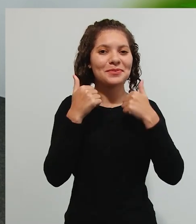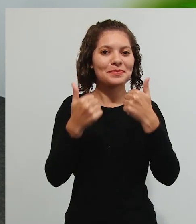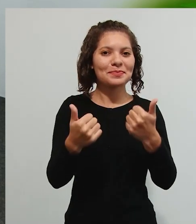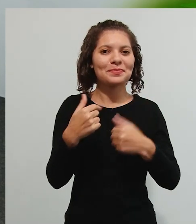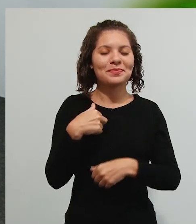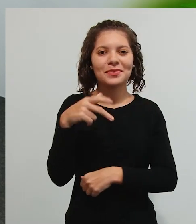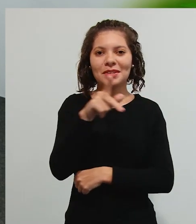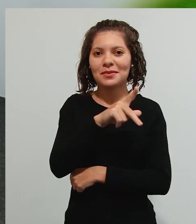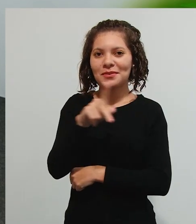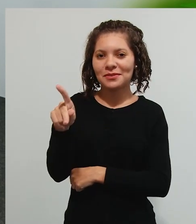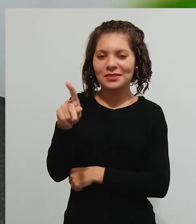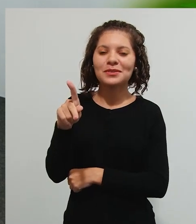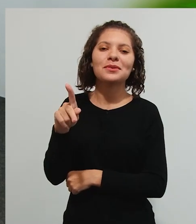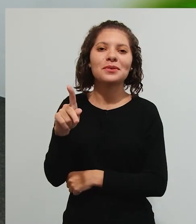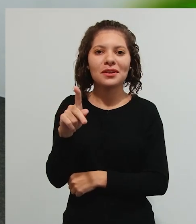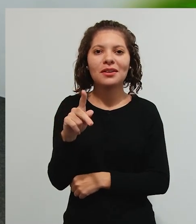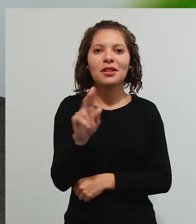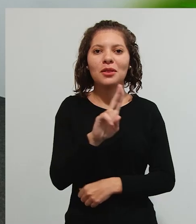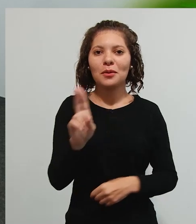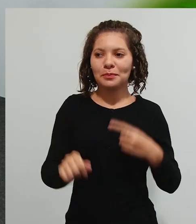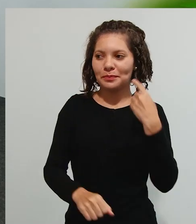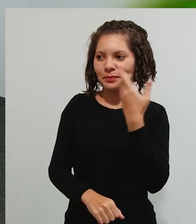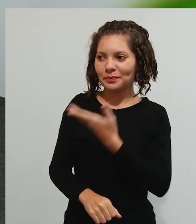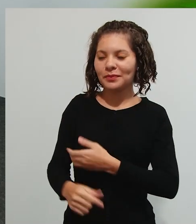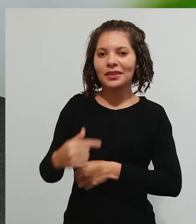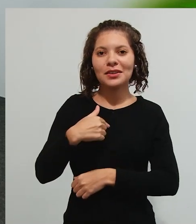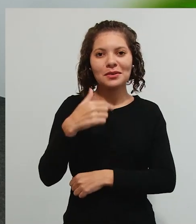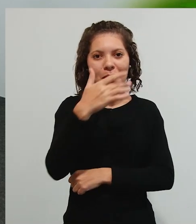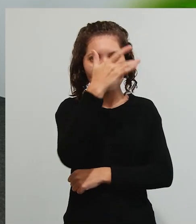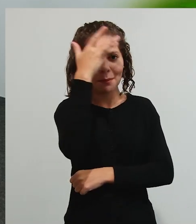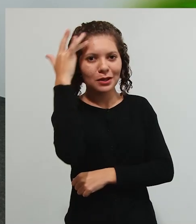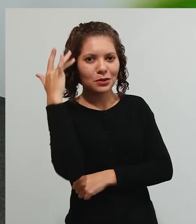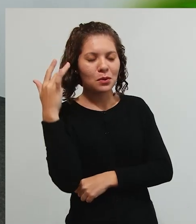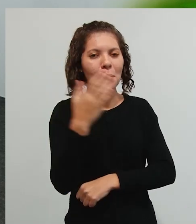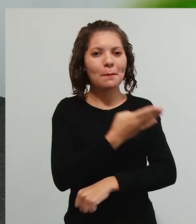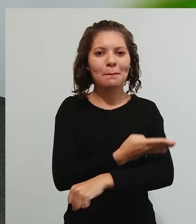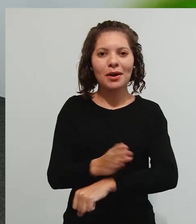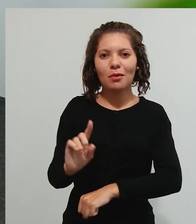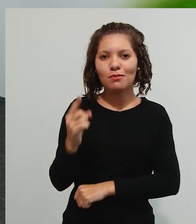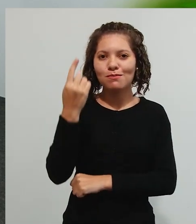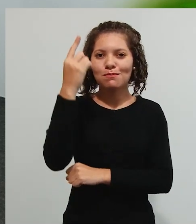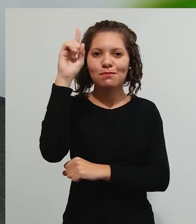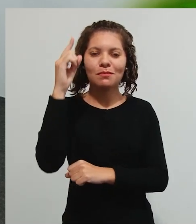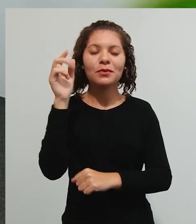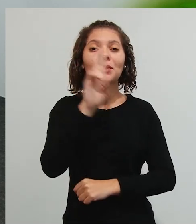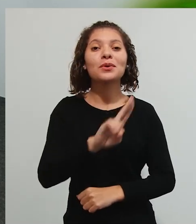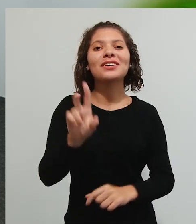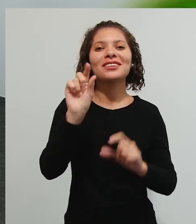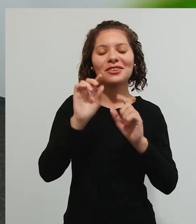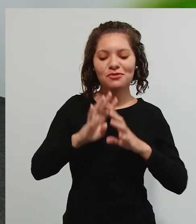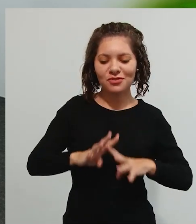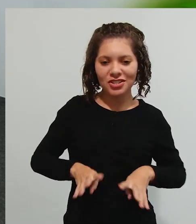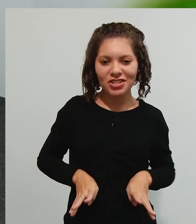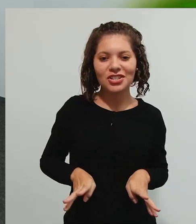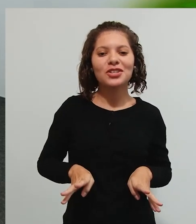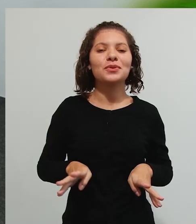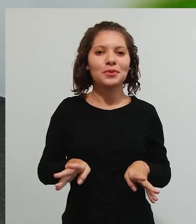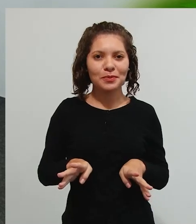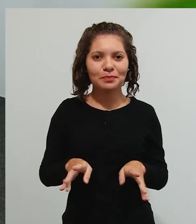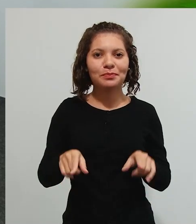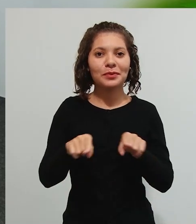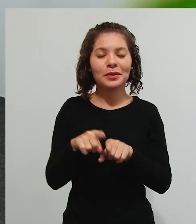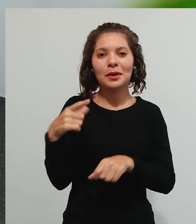Olá, pessoal, tudo bem? Eu sou a professora Natasha Alexandrino, sou uma pessoa branca, alta, estou com um vestido branco com